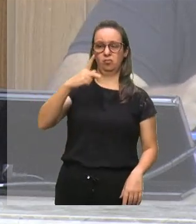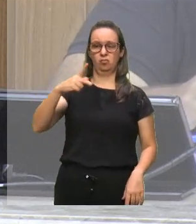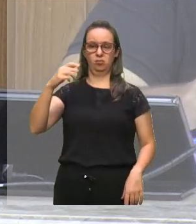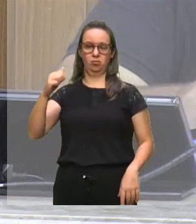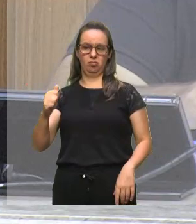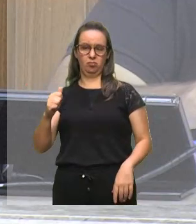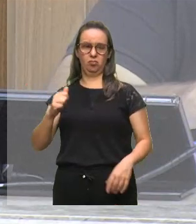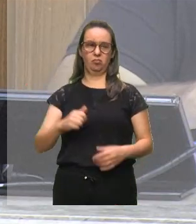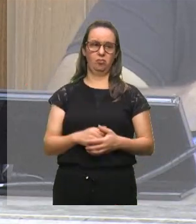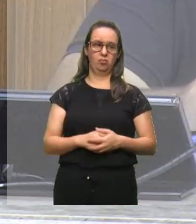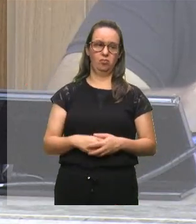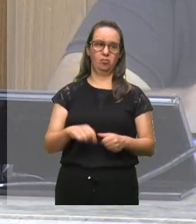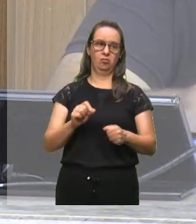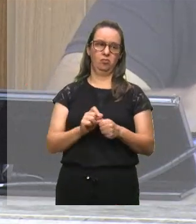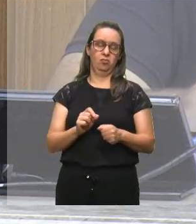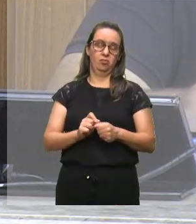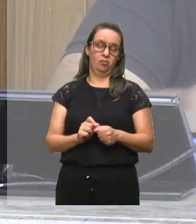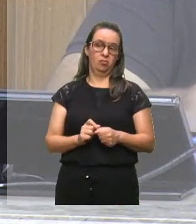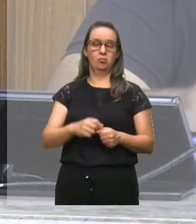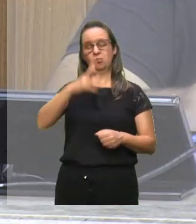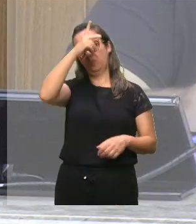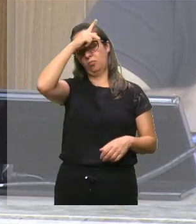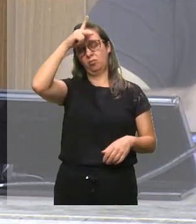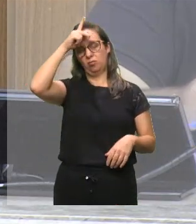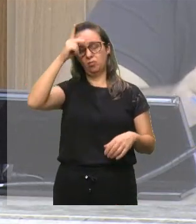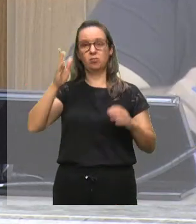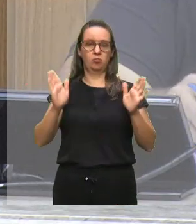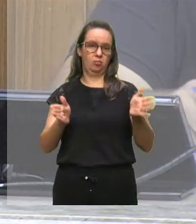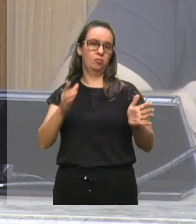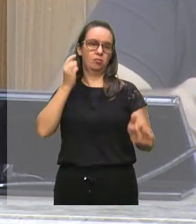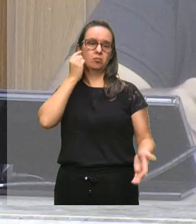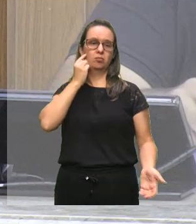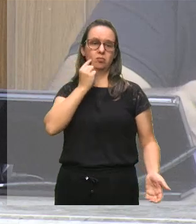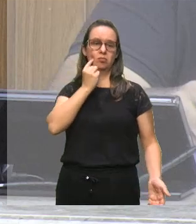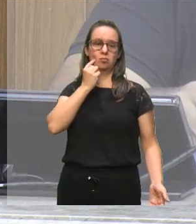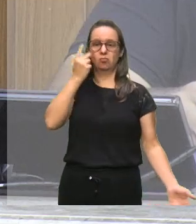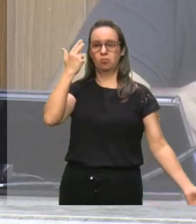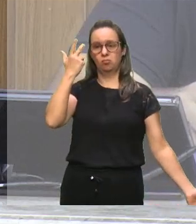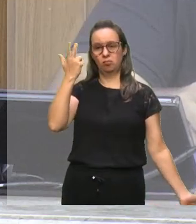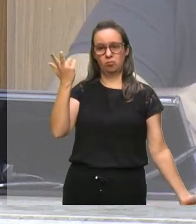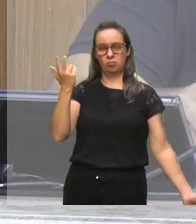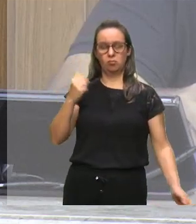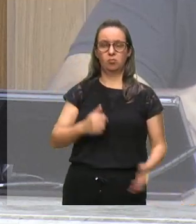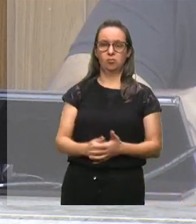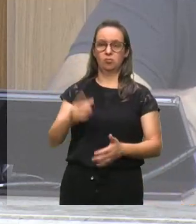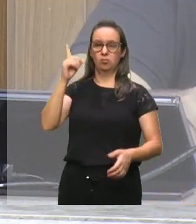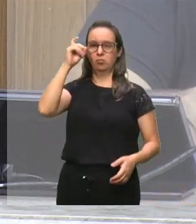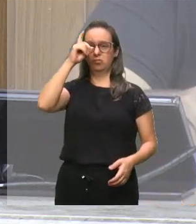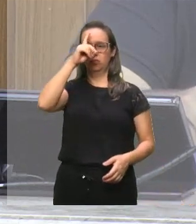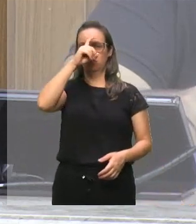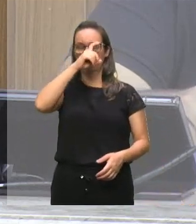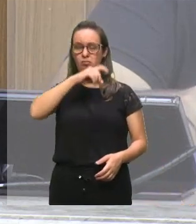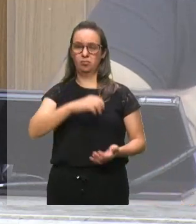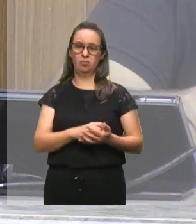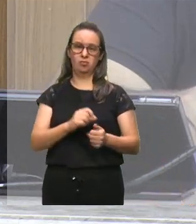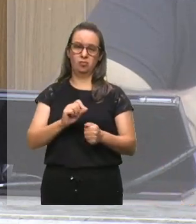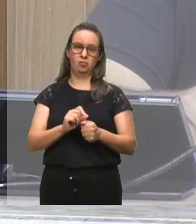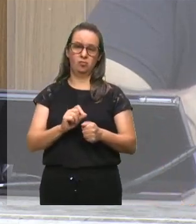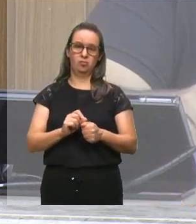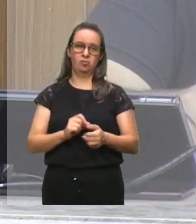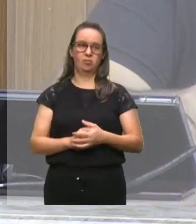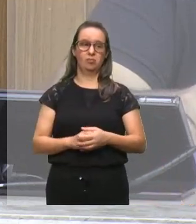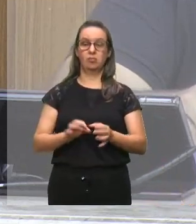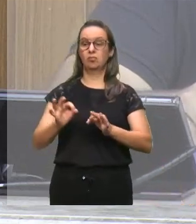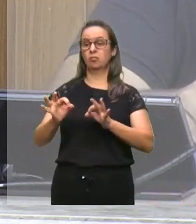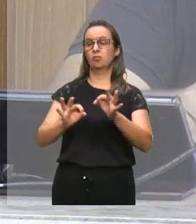e é claro que é feito por essa gestão. E é difícil traçar planos para outra gestão de como vai